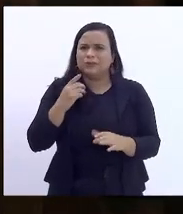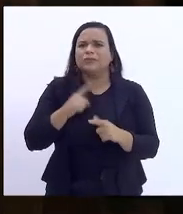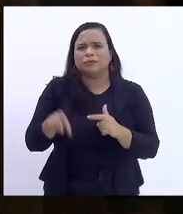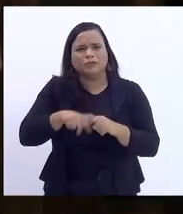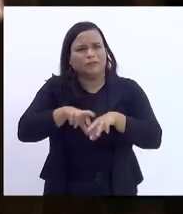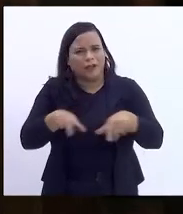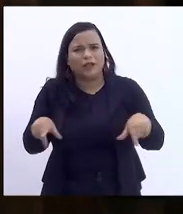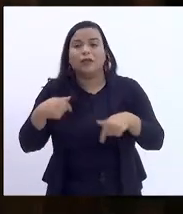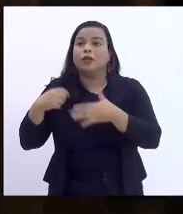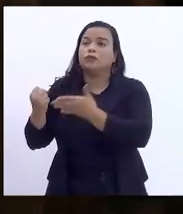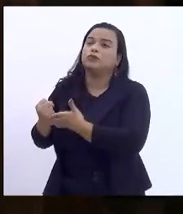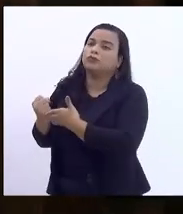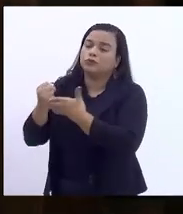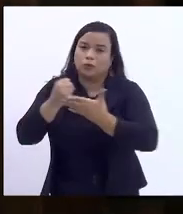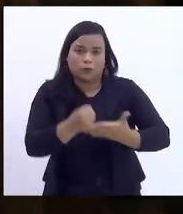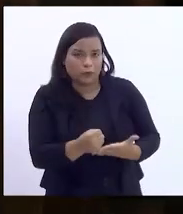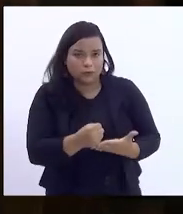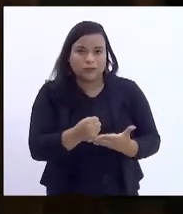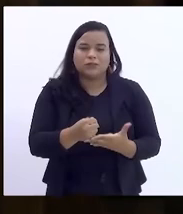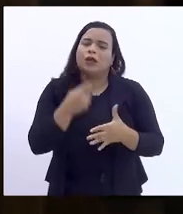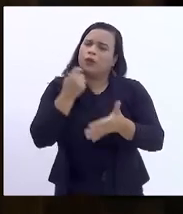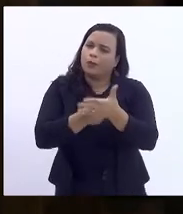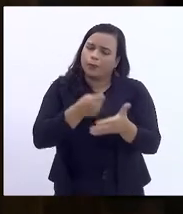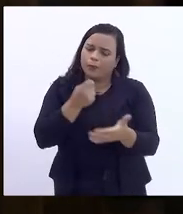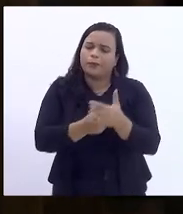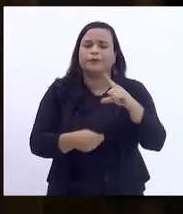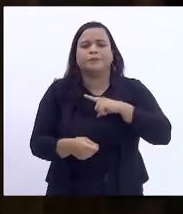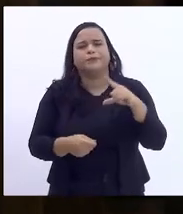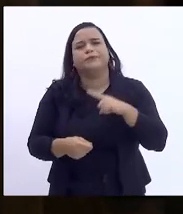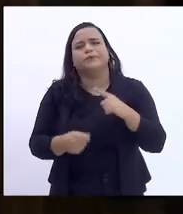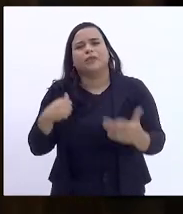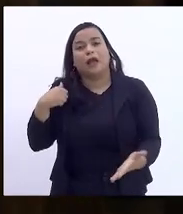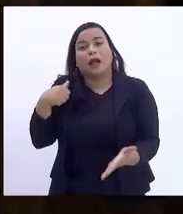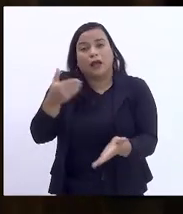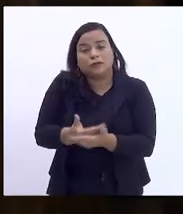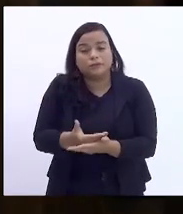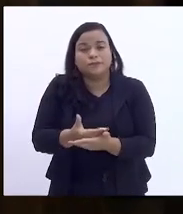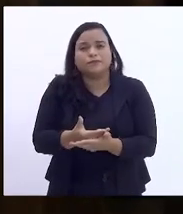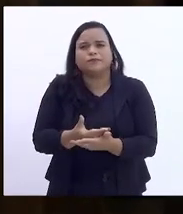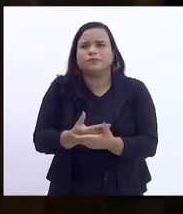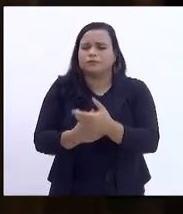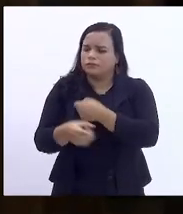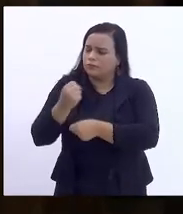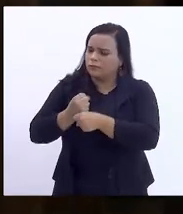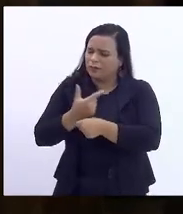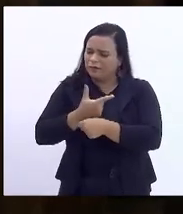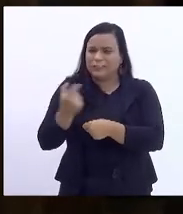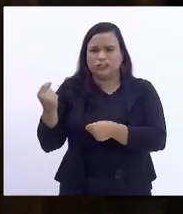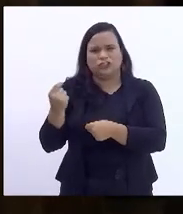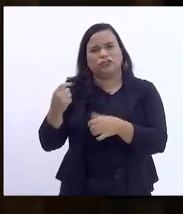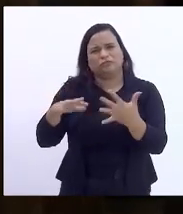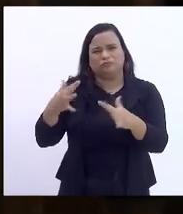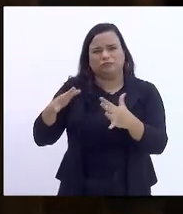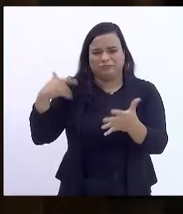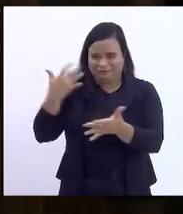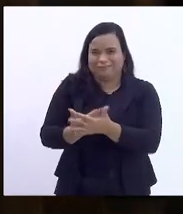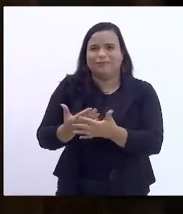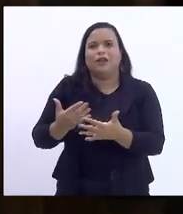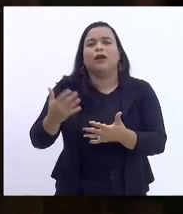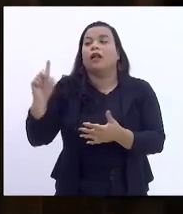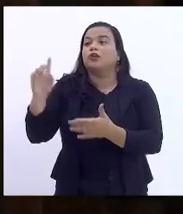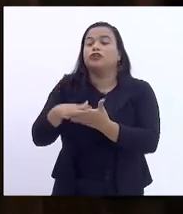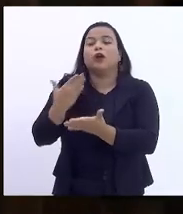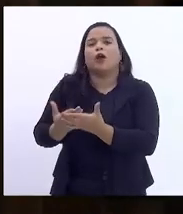trazendo é a vida trazendo essa luta até a 20 anos atrás quando através de uma escola